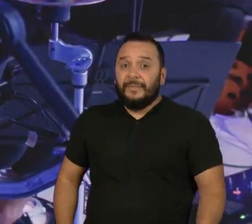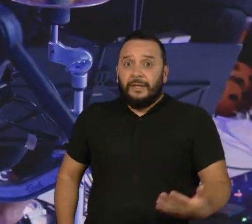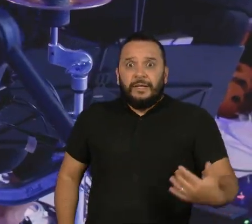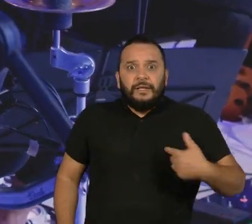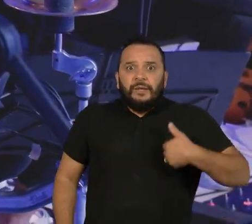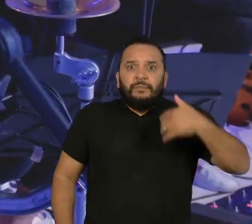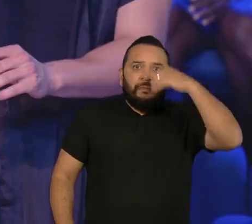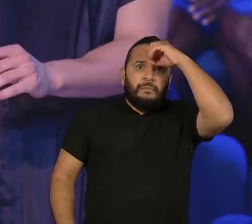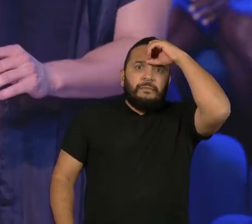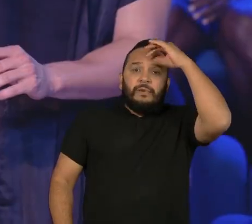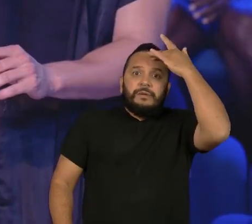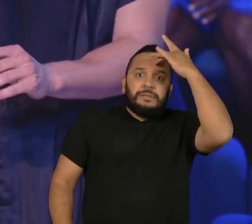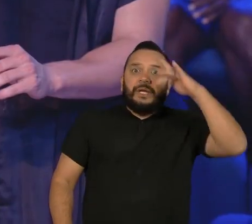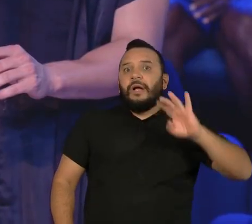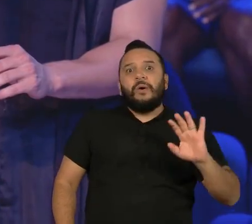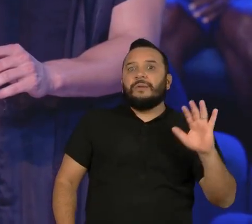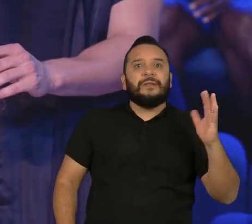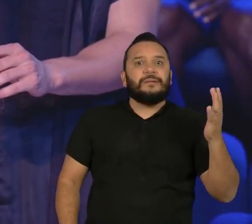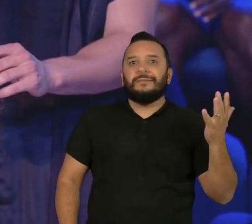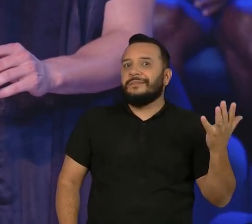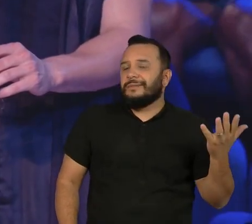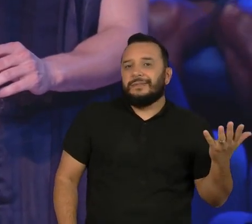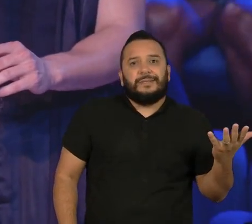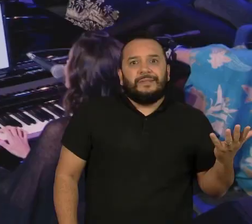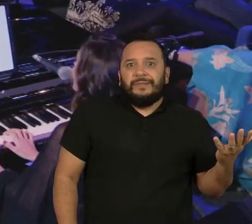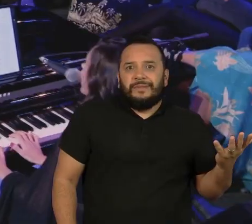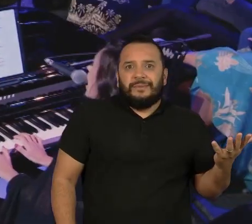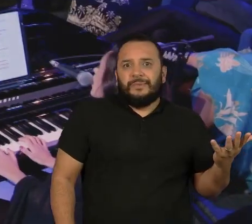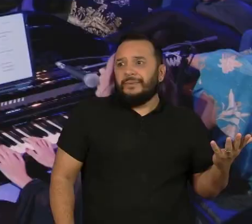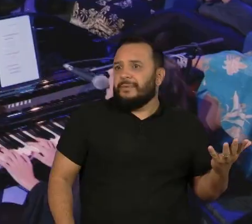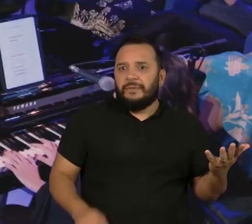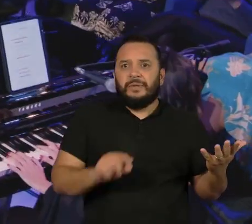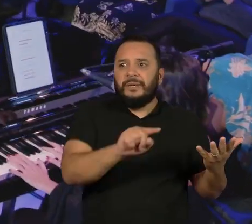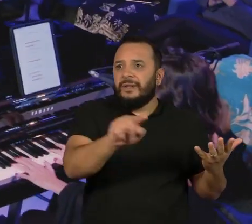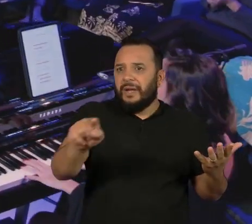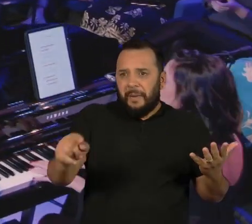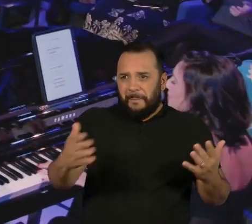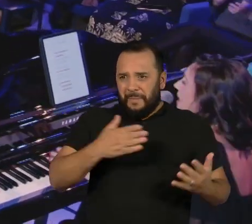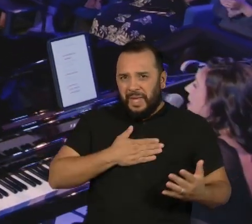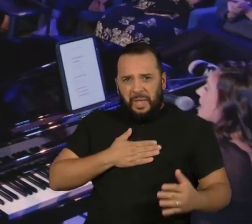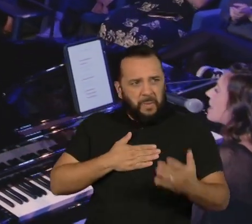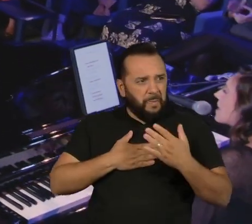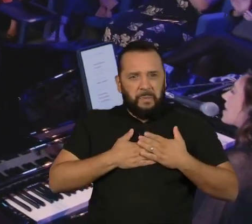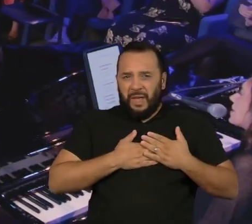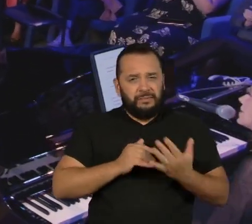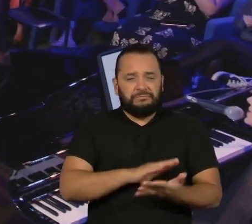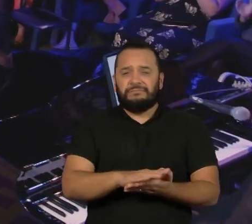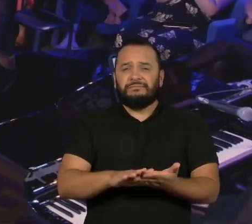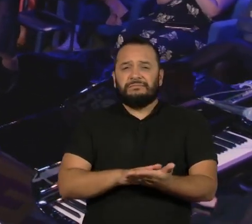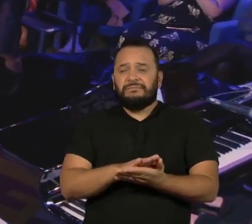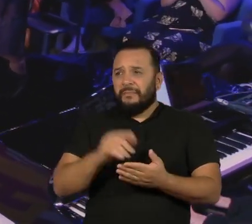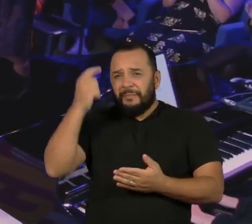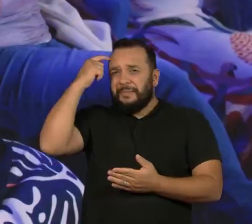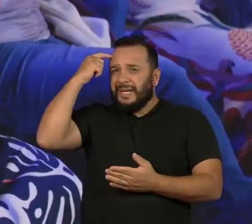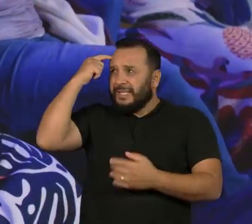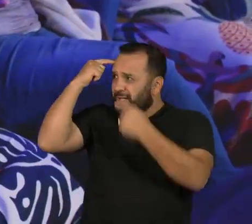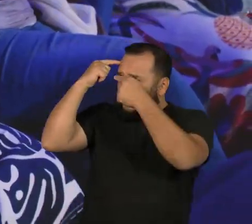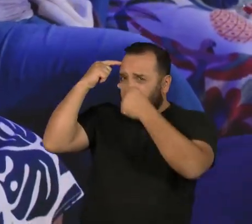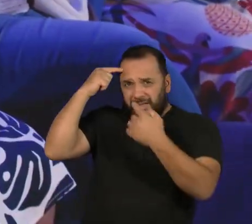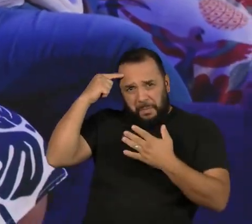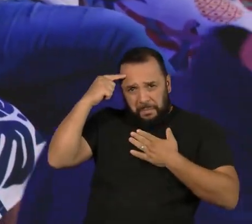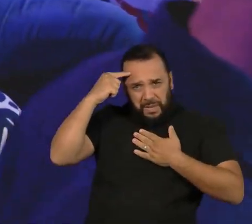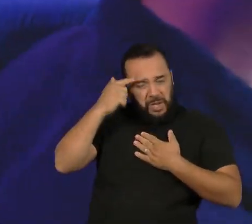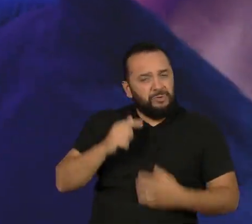sem saber o que acontecer. Nada, nada meu, nem meu, nem um